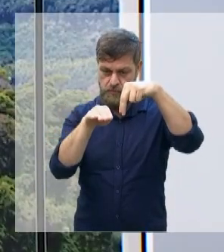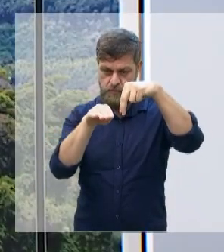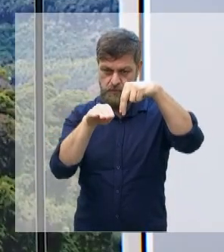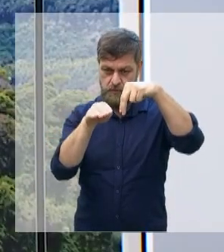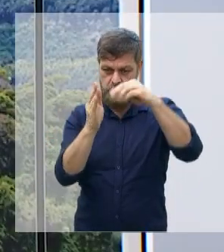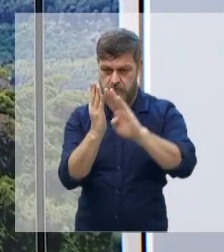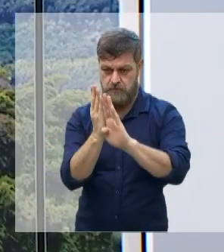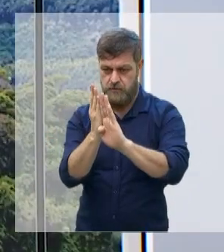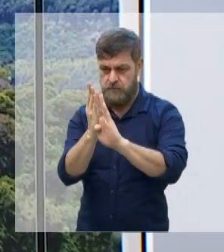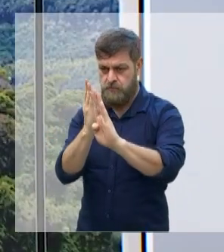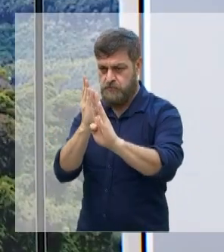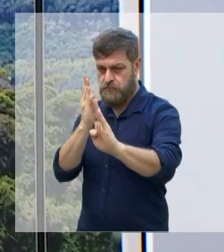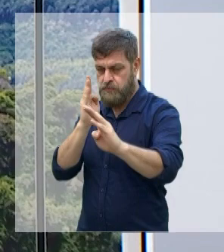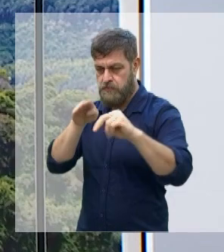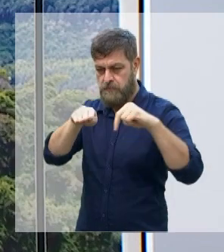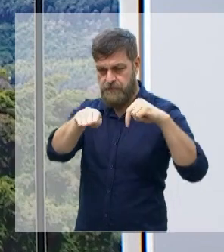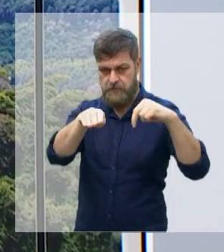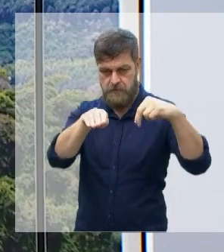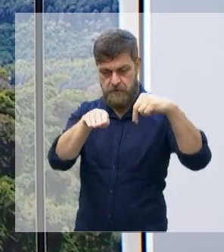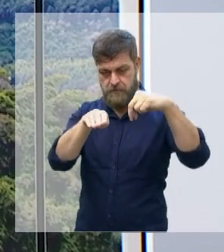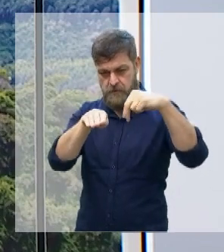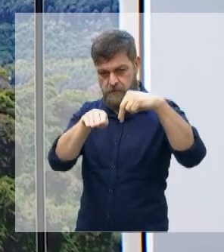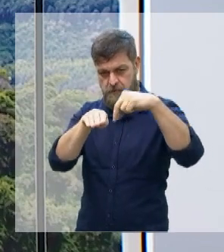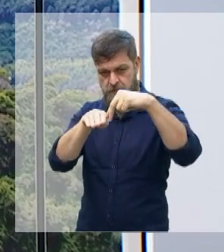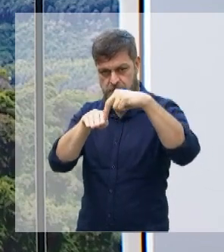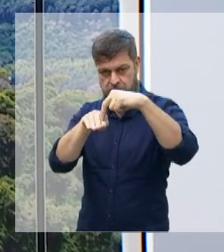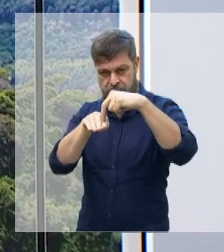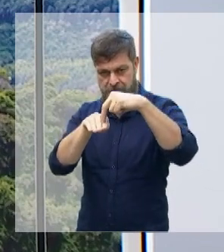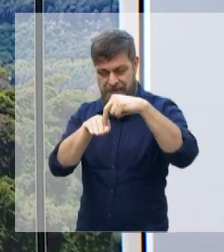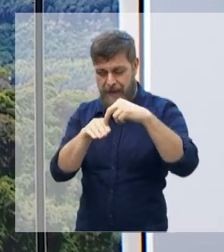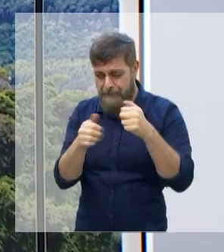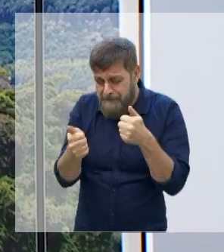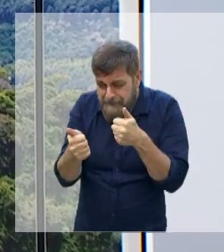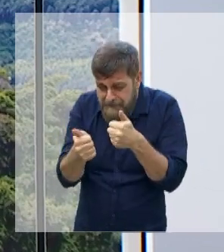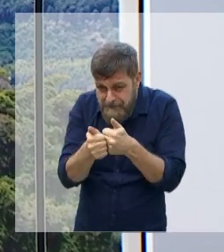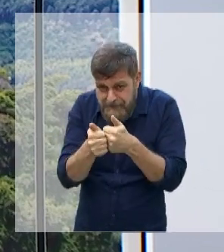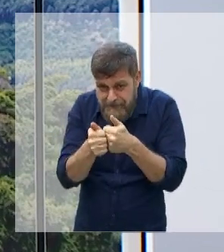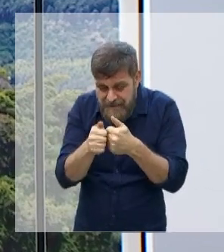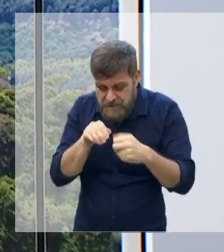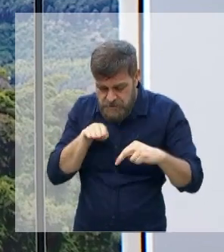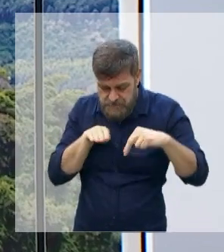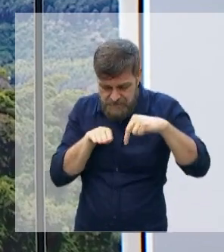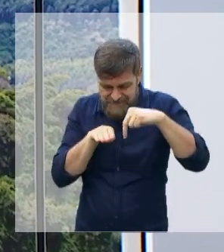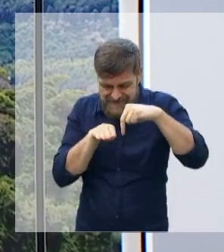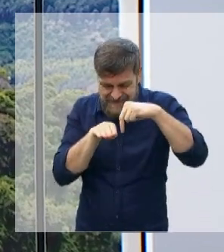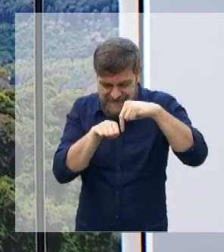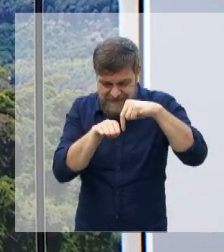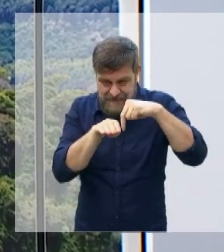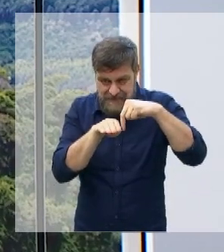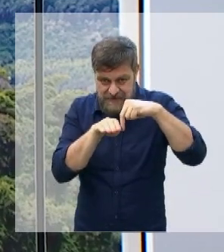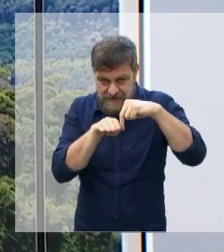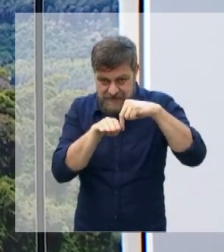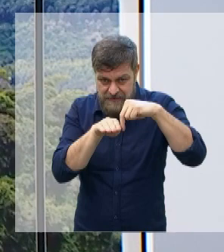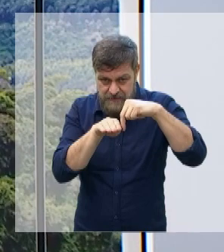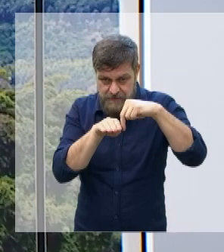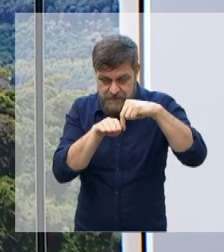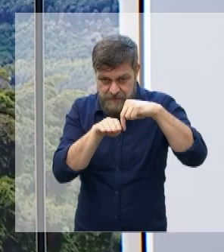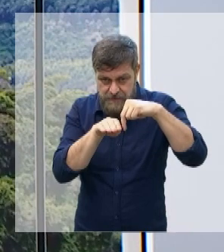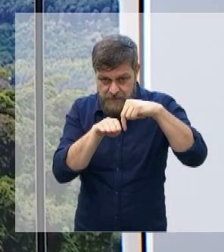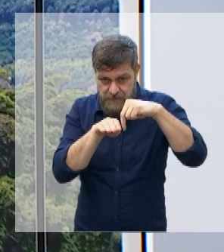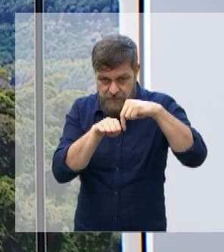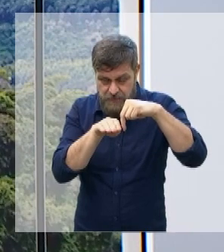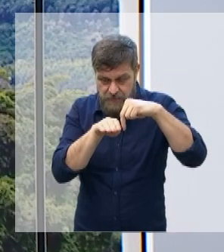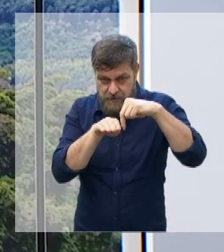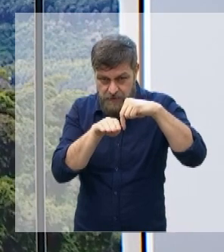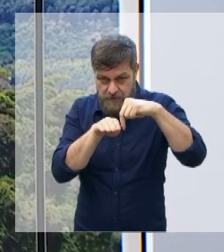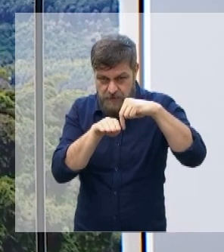tem até um guia para poder ficar bem próximo bem colado na beirada da estação ele se aproxima e fica na